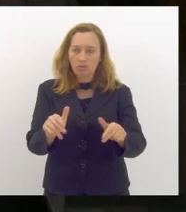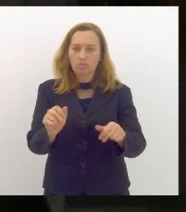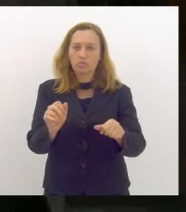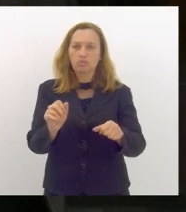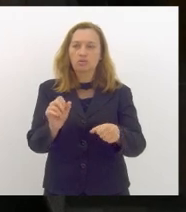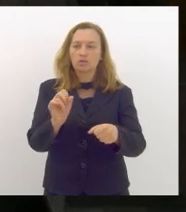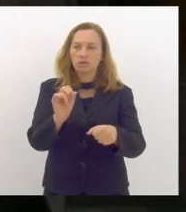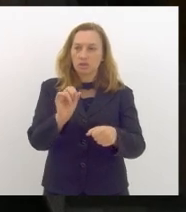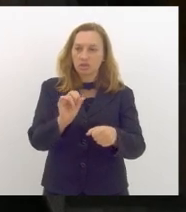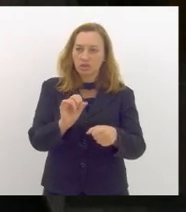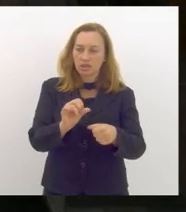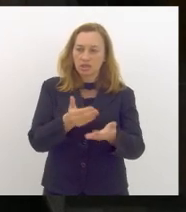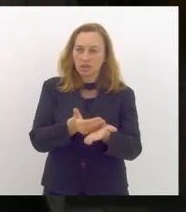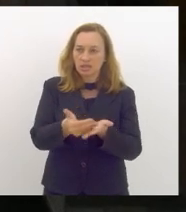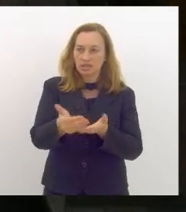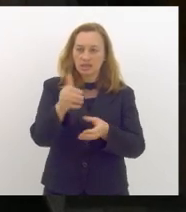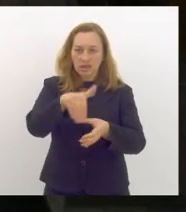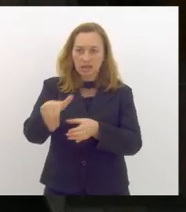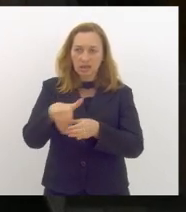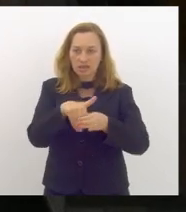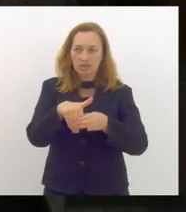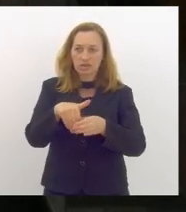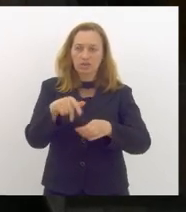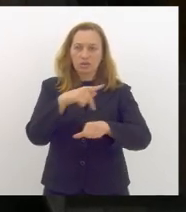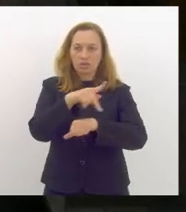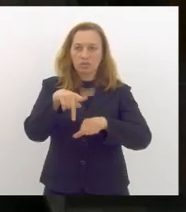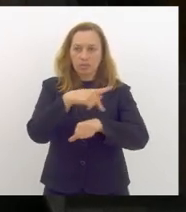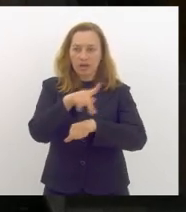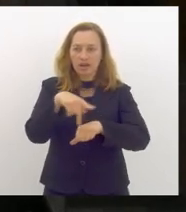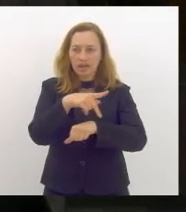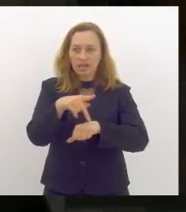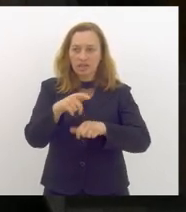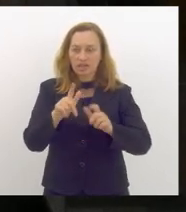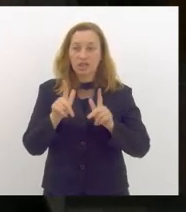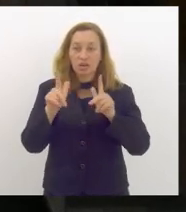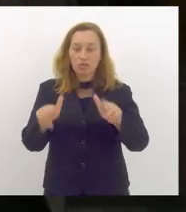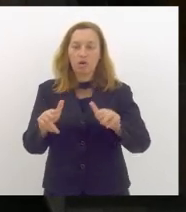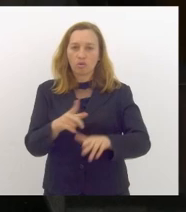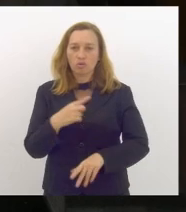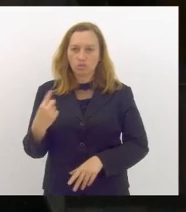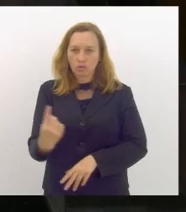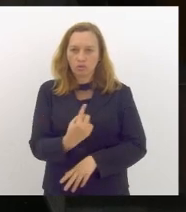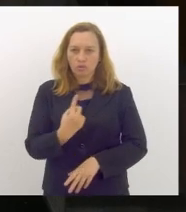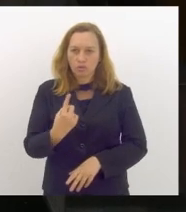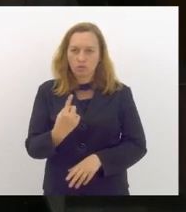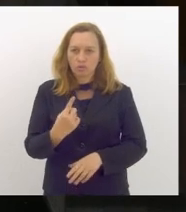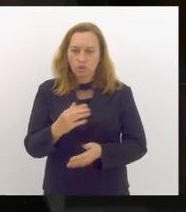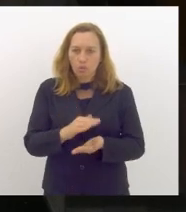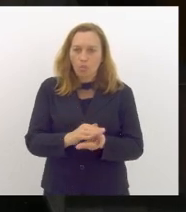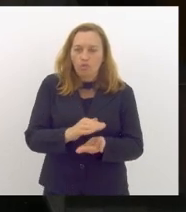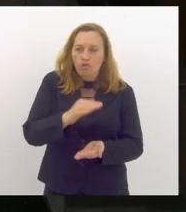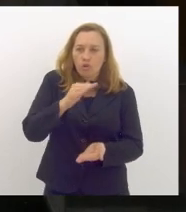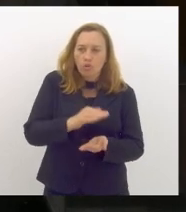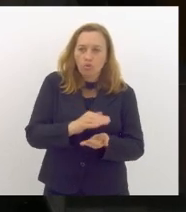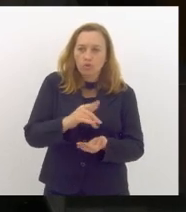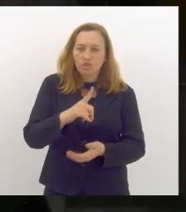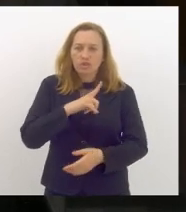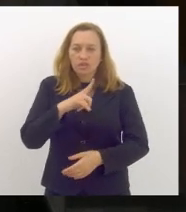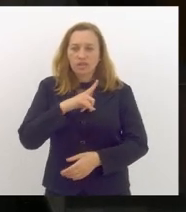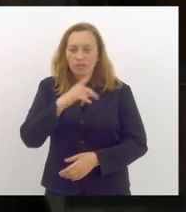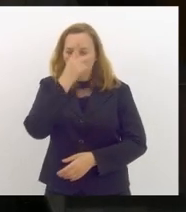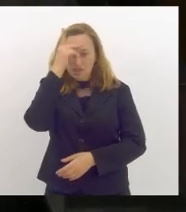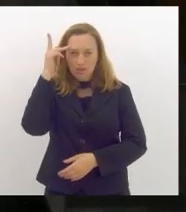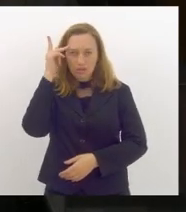realiza num país dos tamanho do nosso com o volume de eleitores que